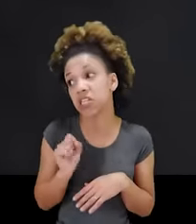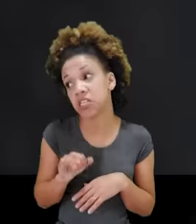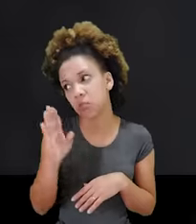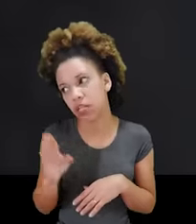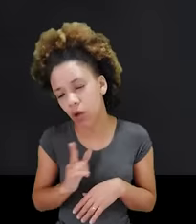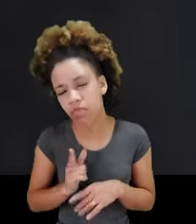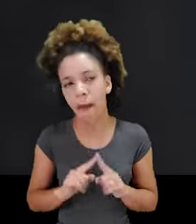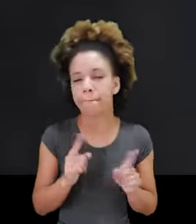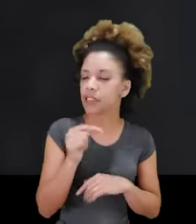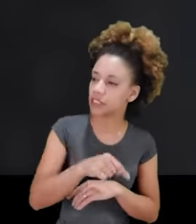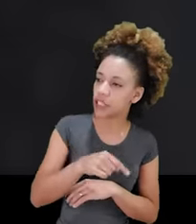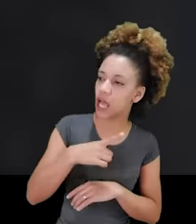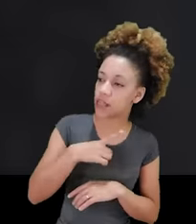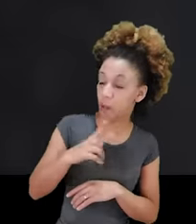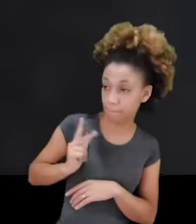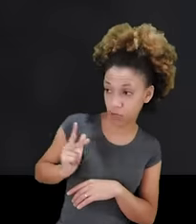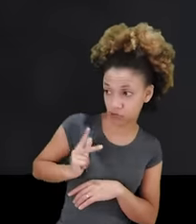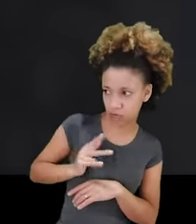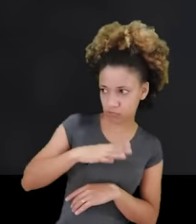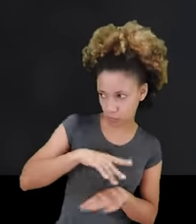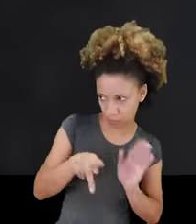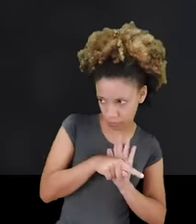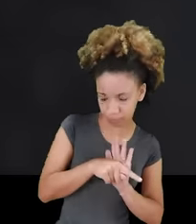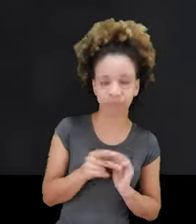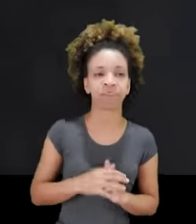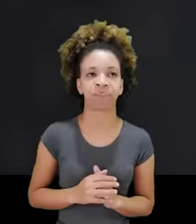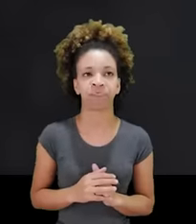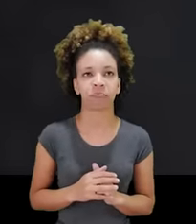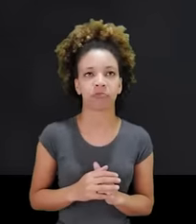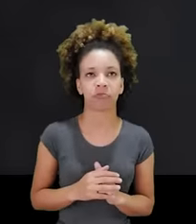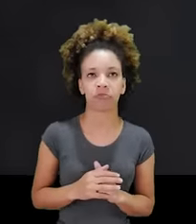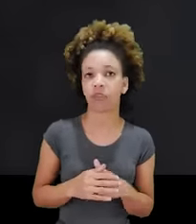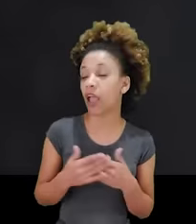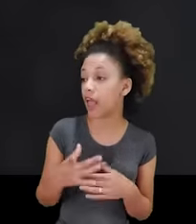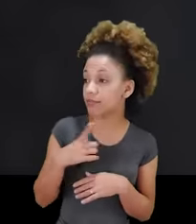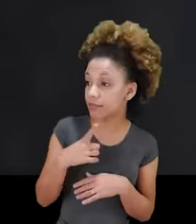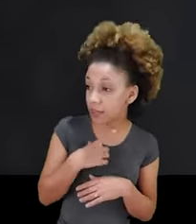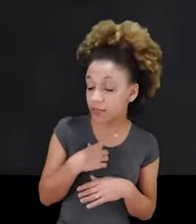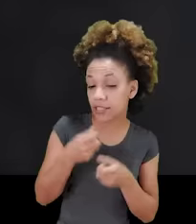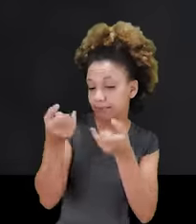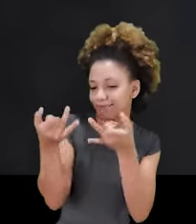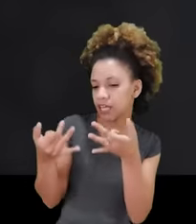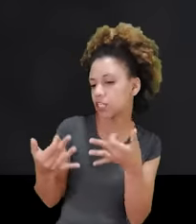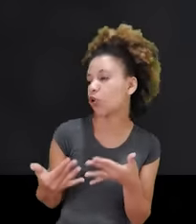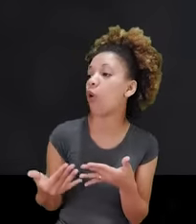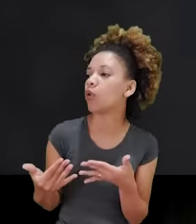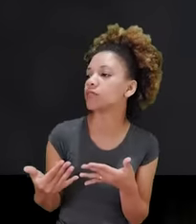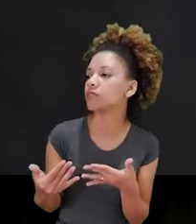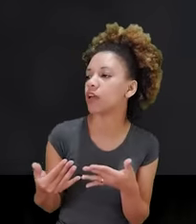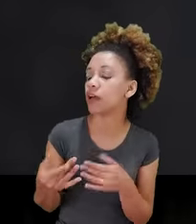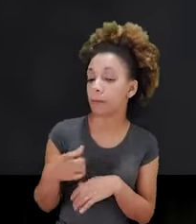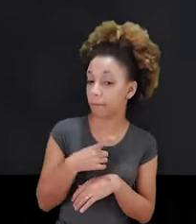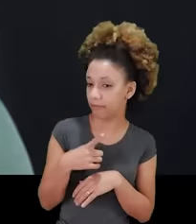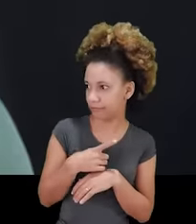existe, mas aqui eu acho que é uma particularidade dos portugueses. Vem, não sei se já pediste indicações para ir a